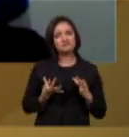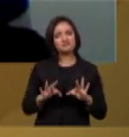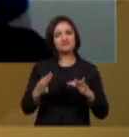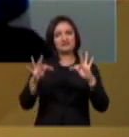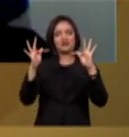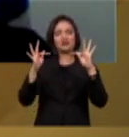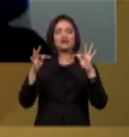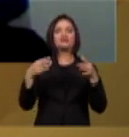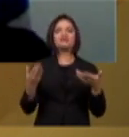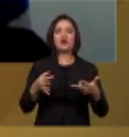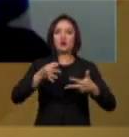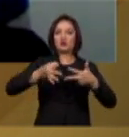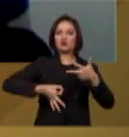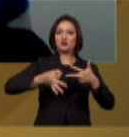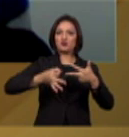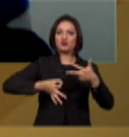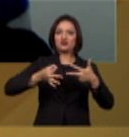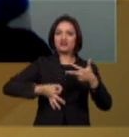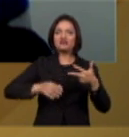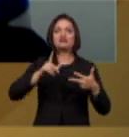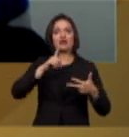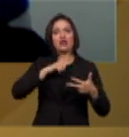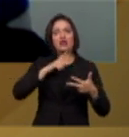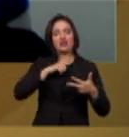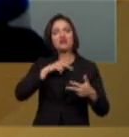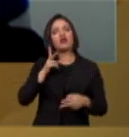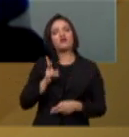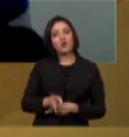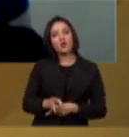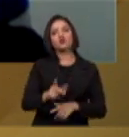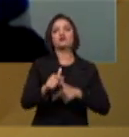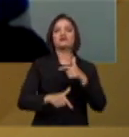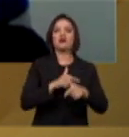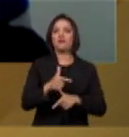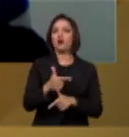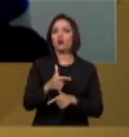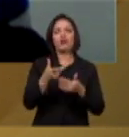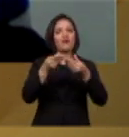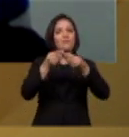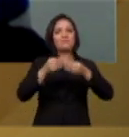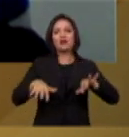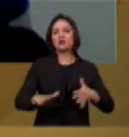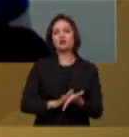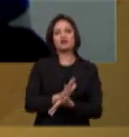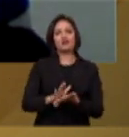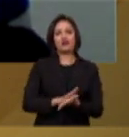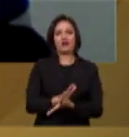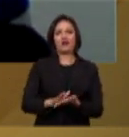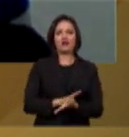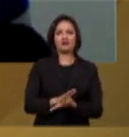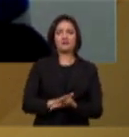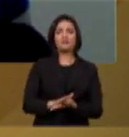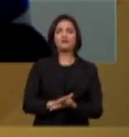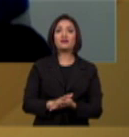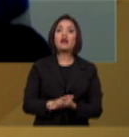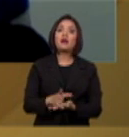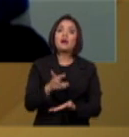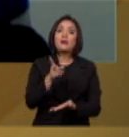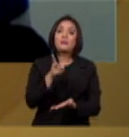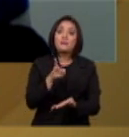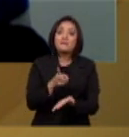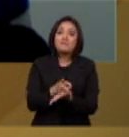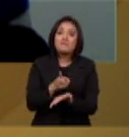o jurisdicionado recebeu a pronta jurisdição, não sofrendo prejuízos, sobretudo consideradas as inúmeras